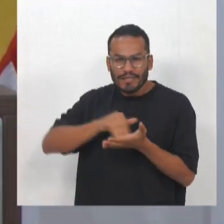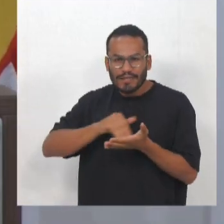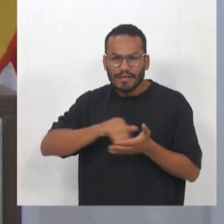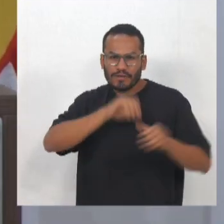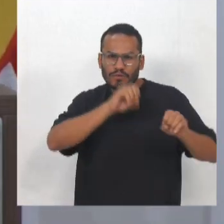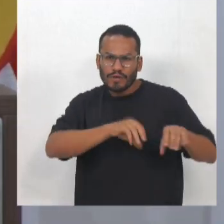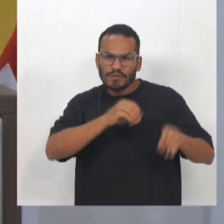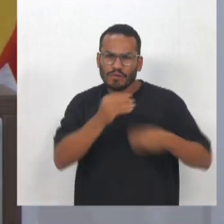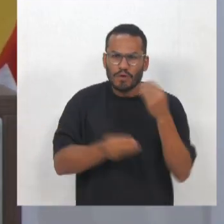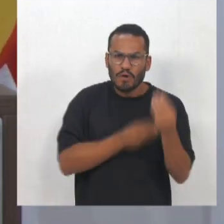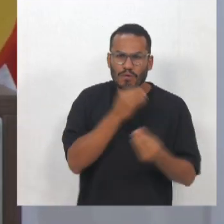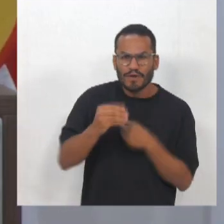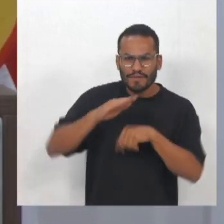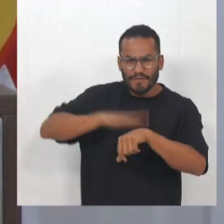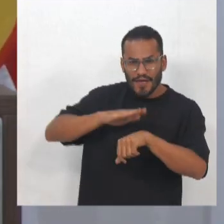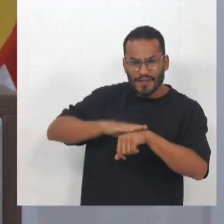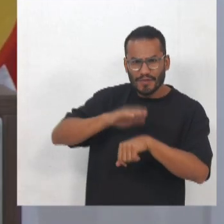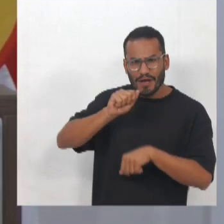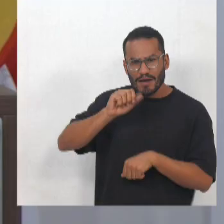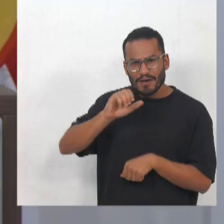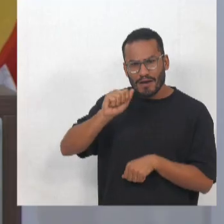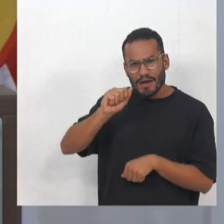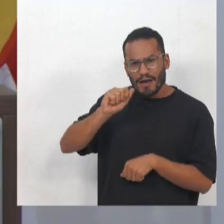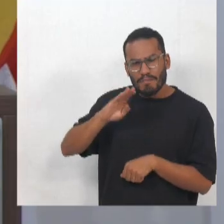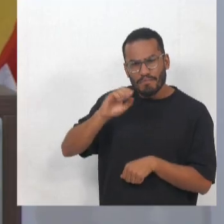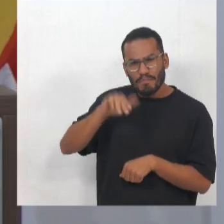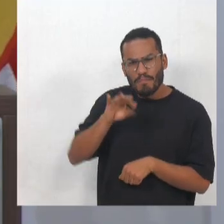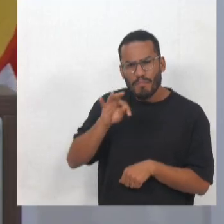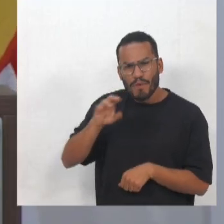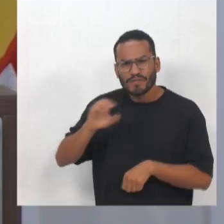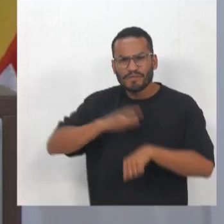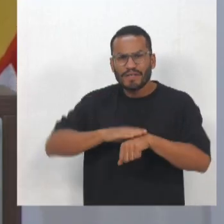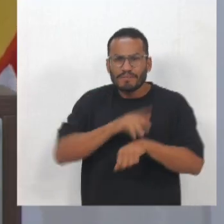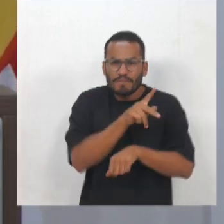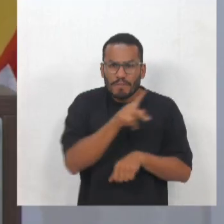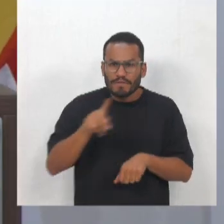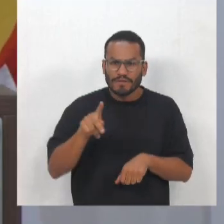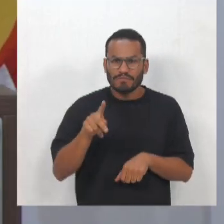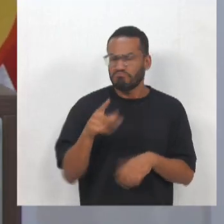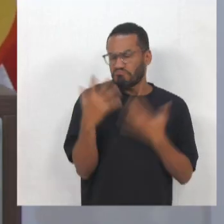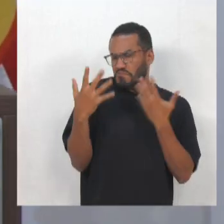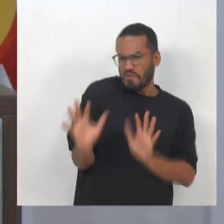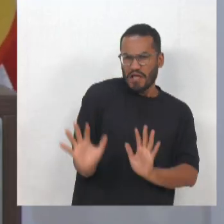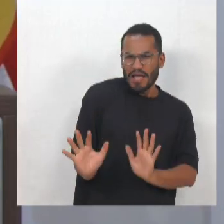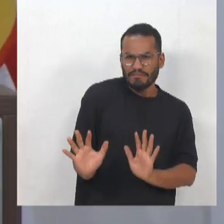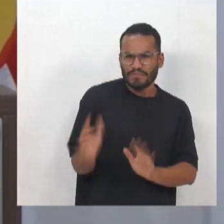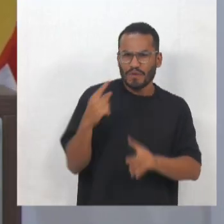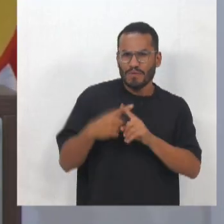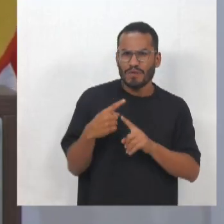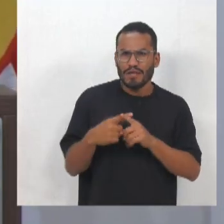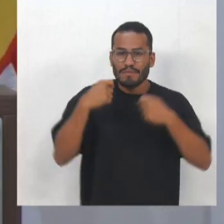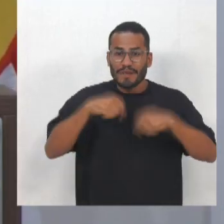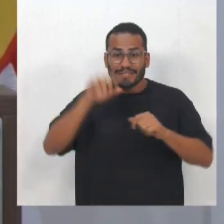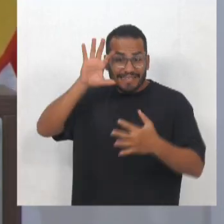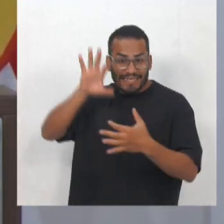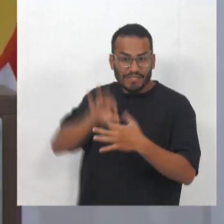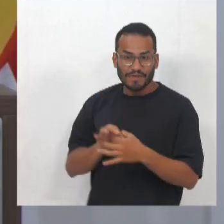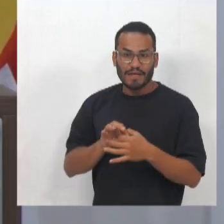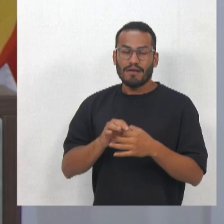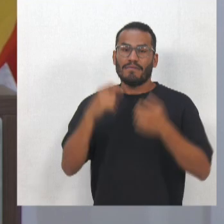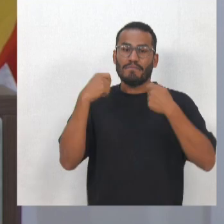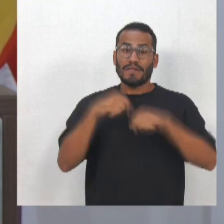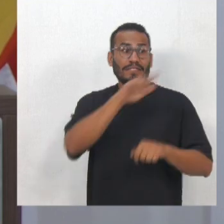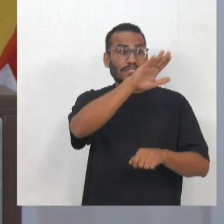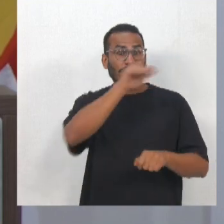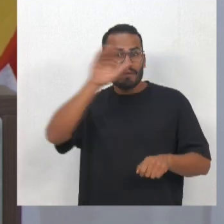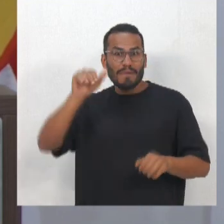forma como a ponte é feito, ele inibe, inclusive faz com que os professores não queiram, porque ele tem que se identificar e mais, ele tem que